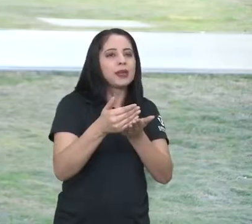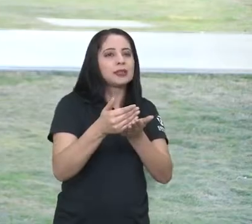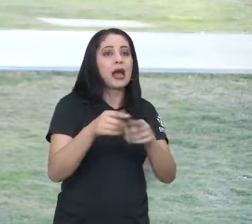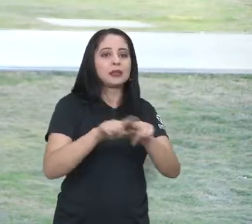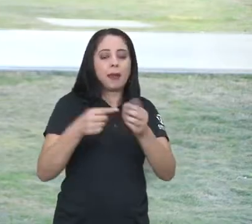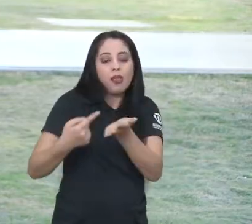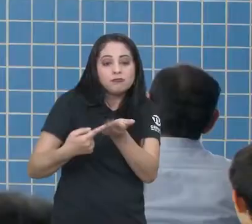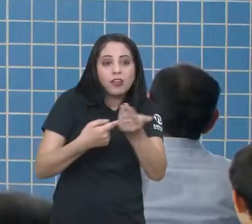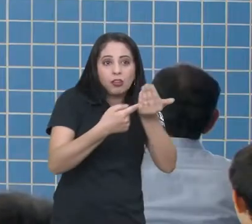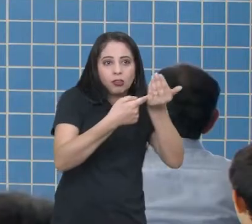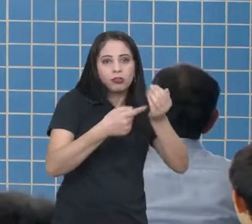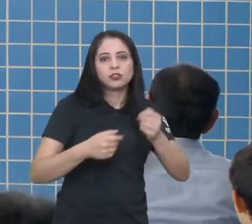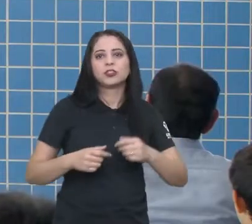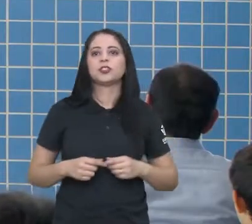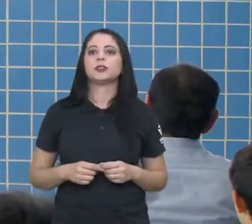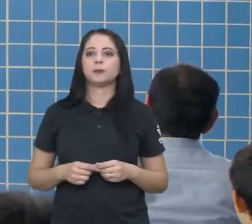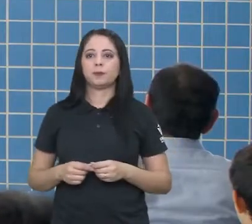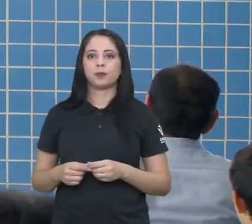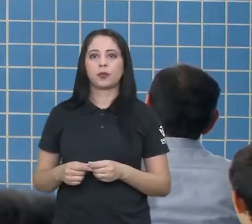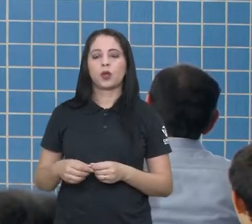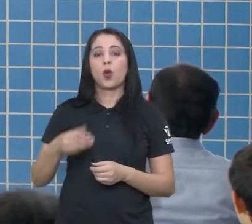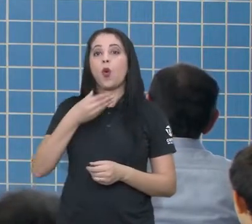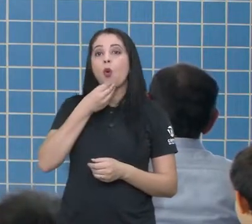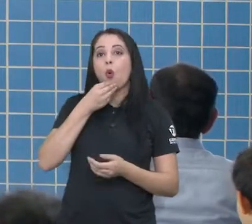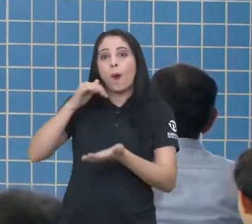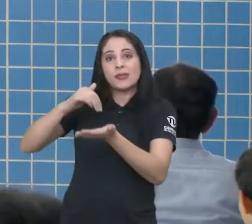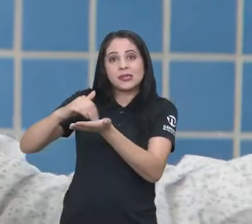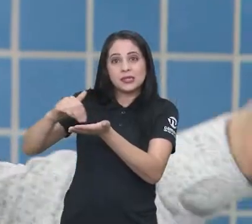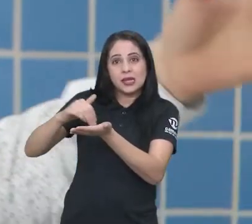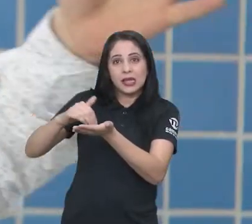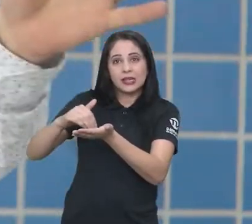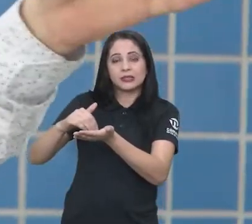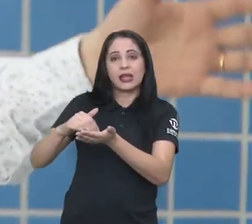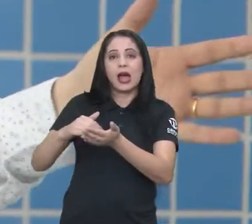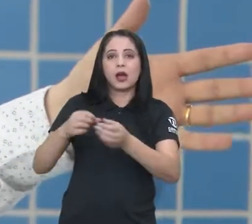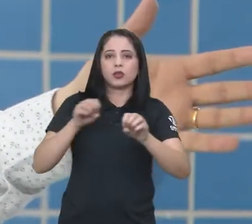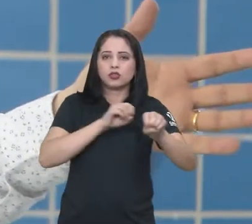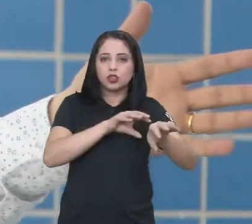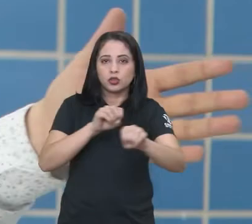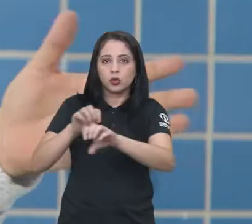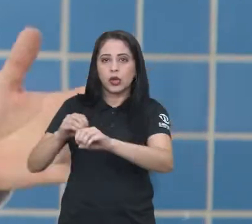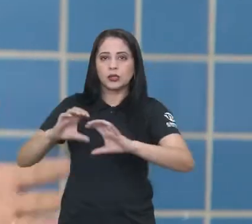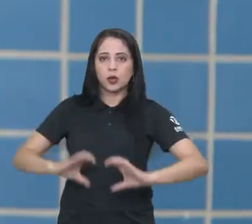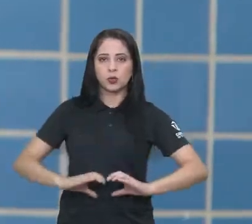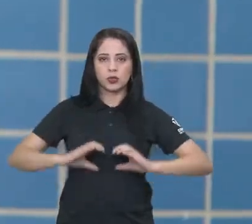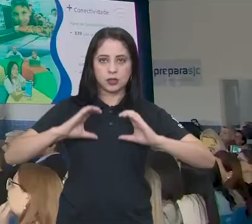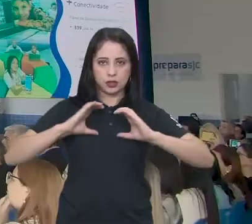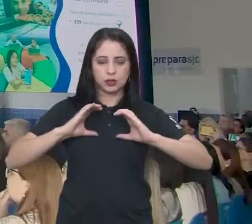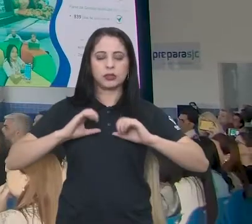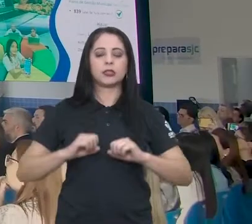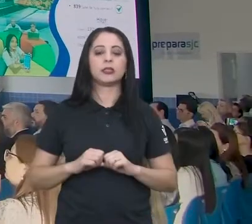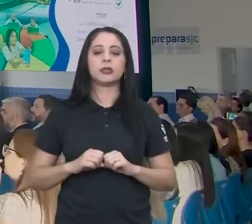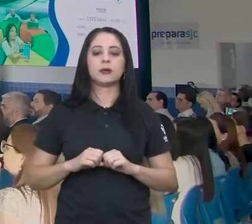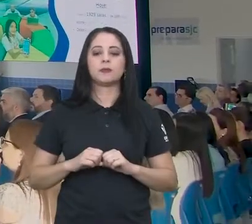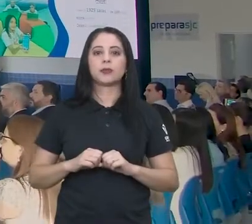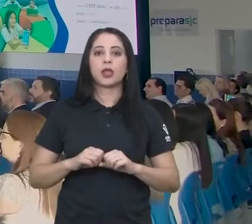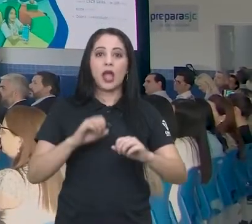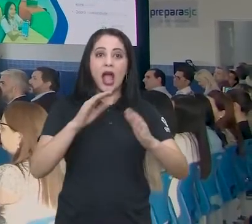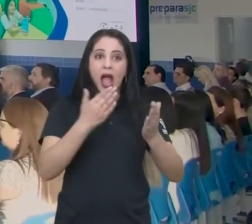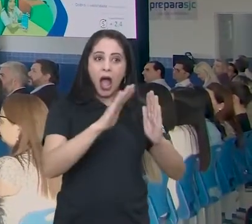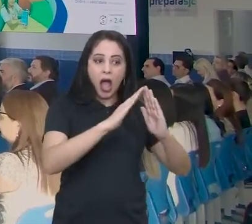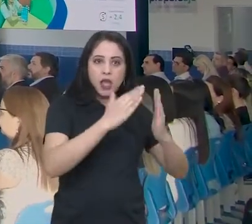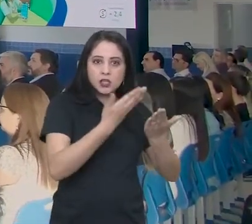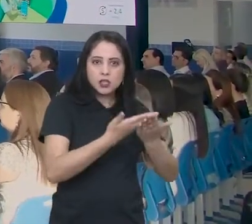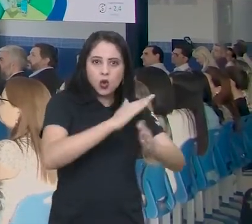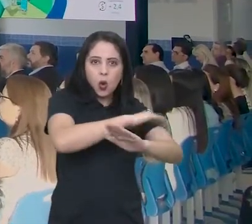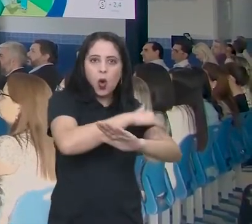área de tecnologia. Para o secretário de Educação e Cidadania, levando em consideração o primeiro semestre, o ensino integral se mostrou